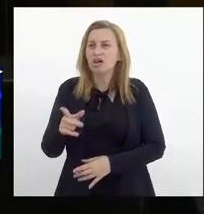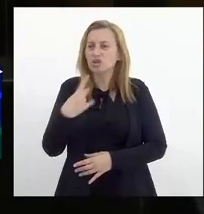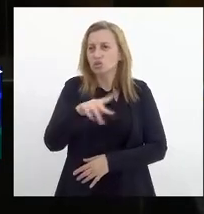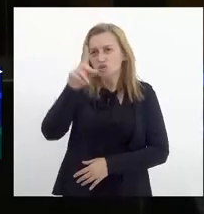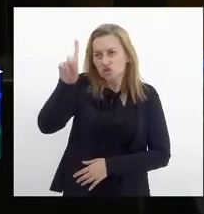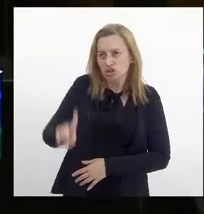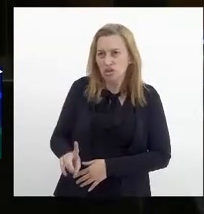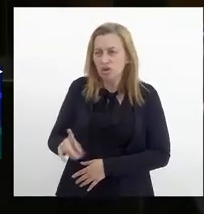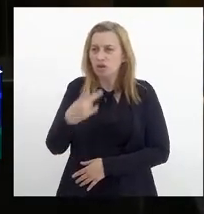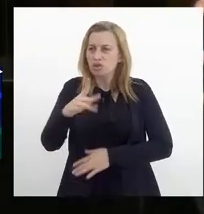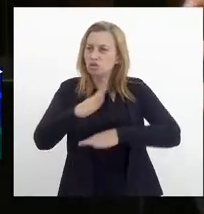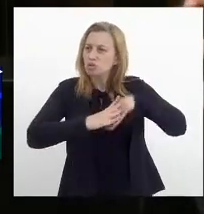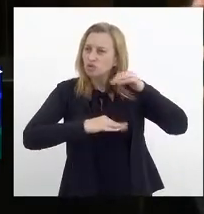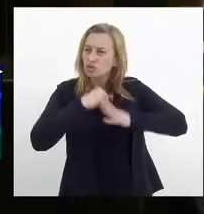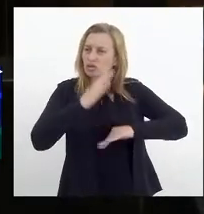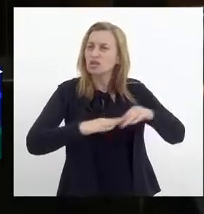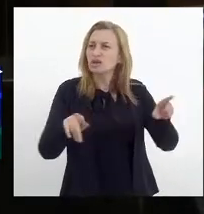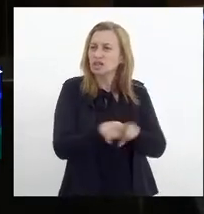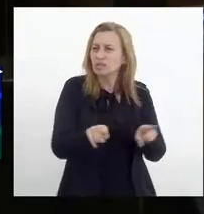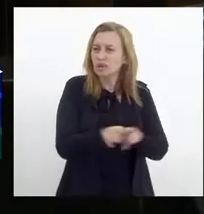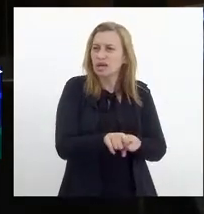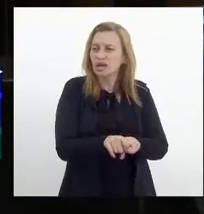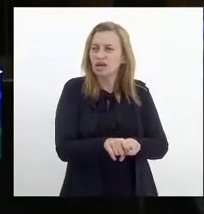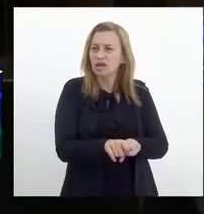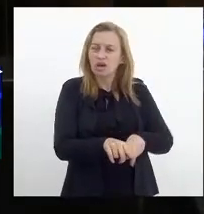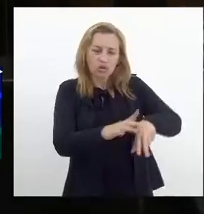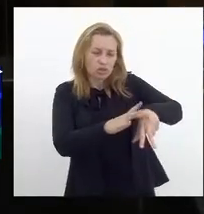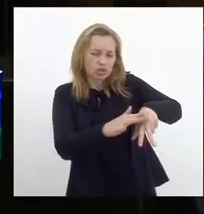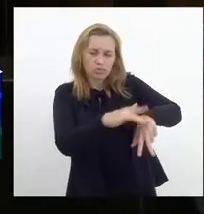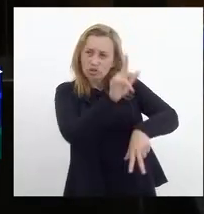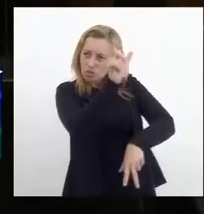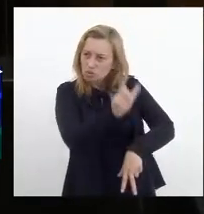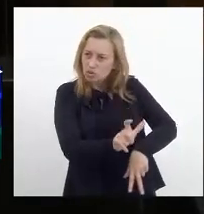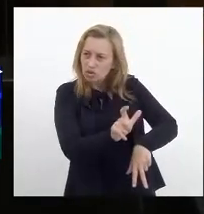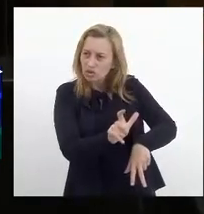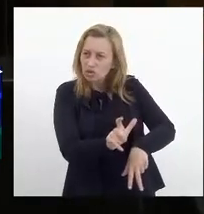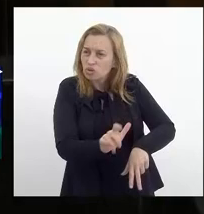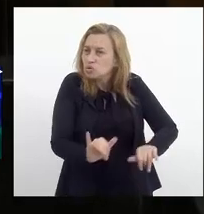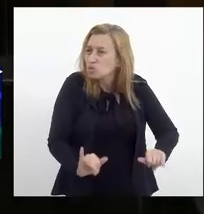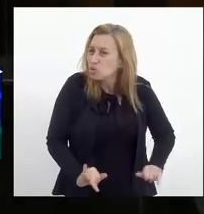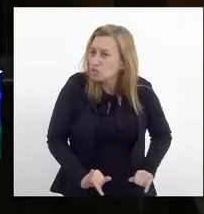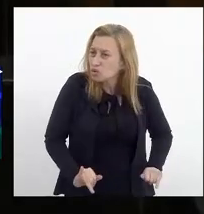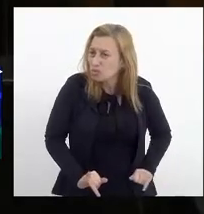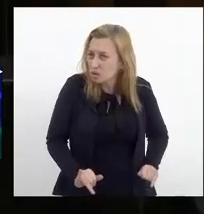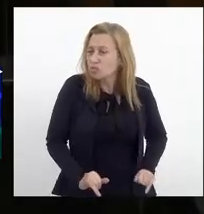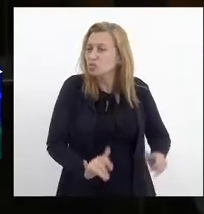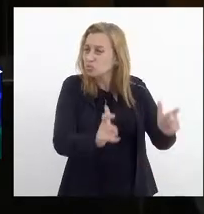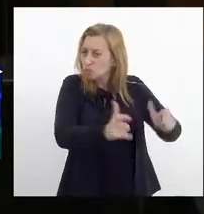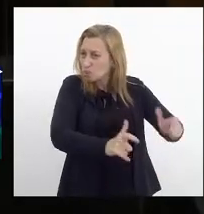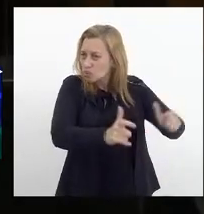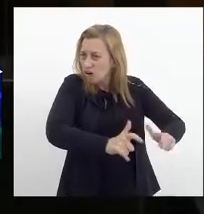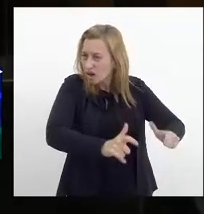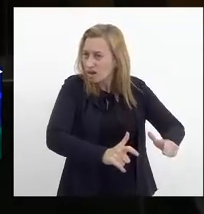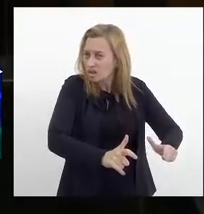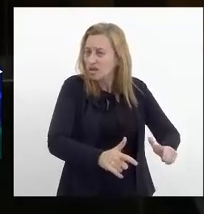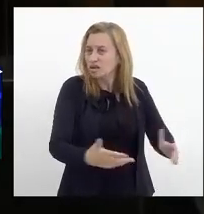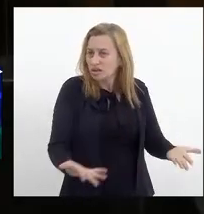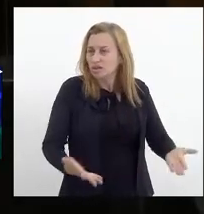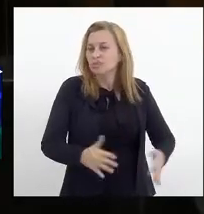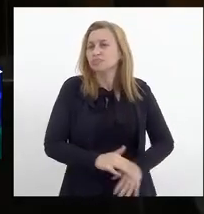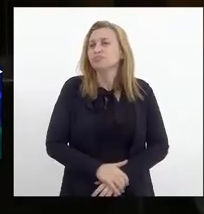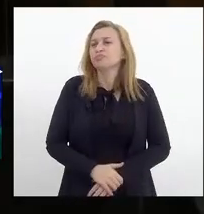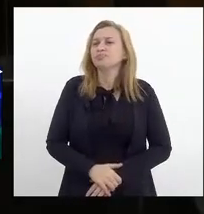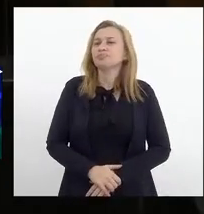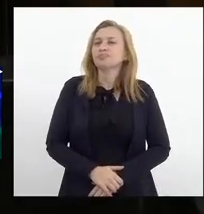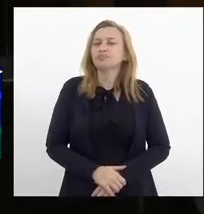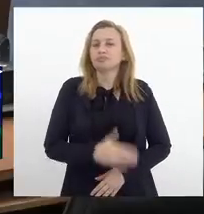direção aos seus profissionais e aos pacientes das pacientes que foram também desrespeitados aviltados nessa atividade de pertença e suposta